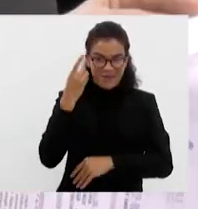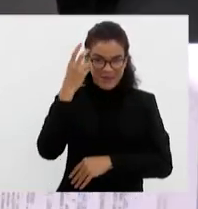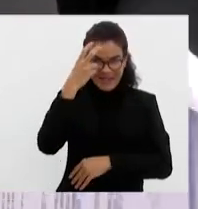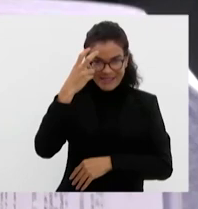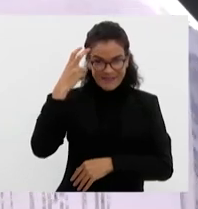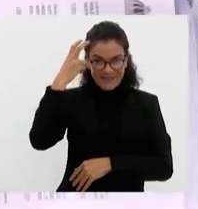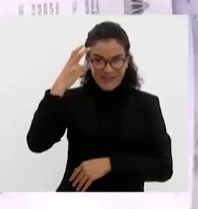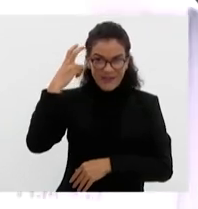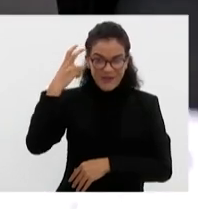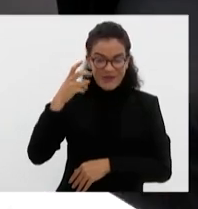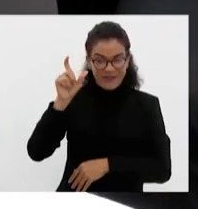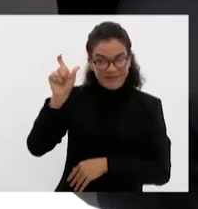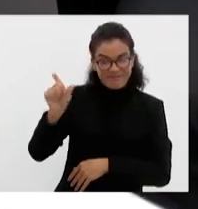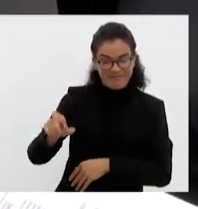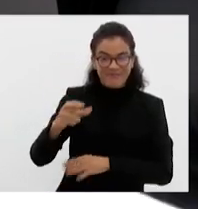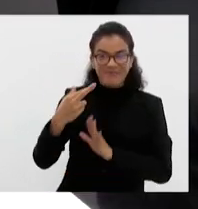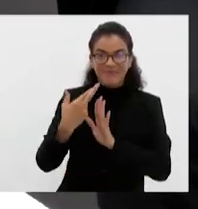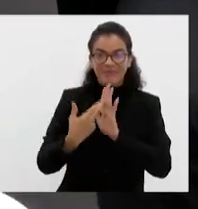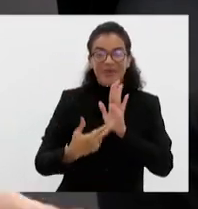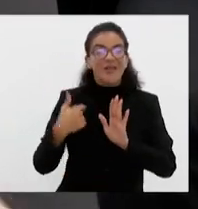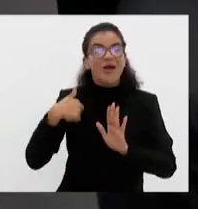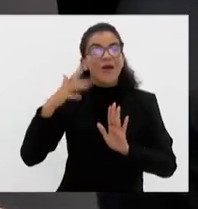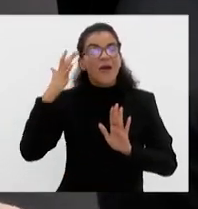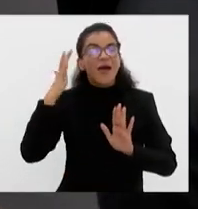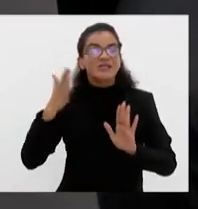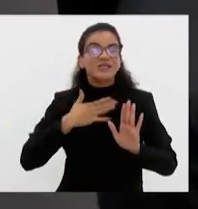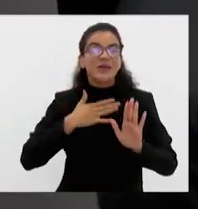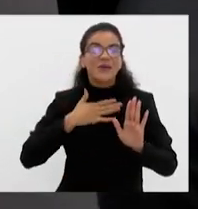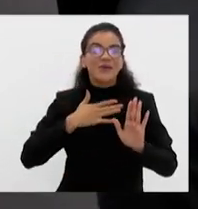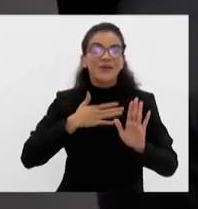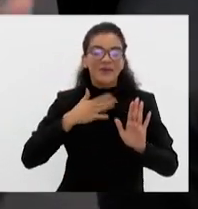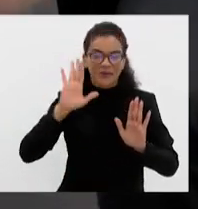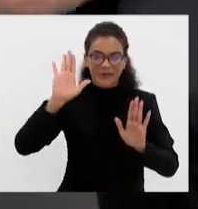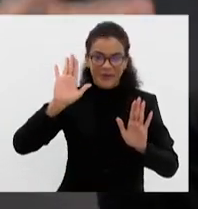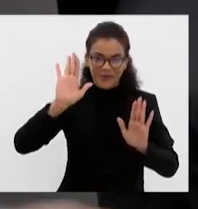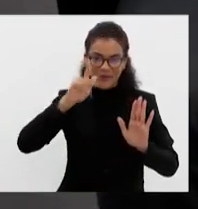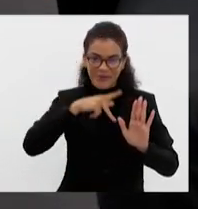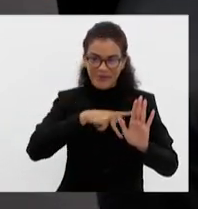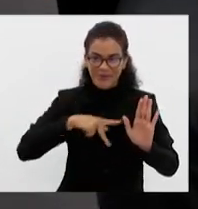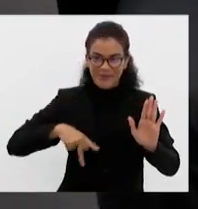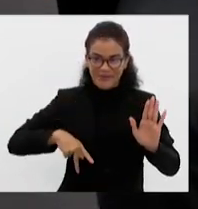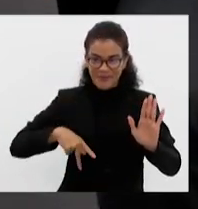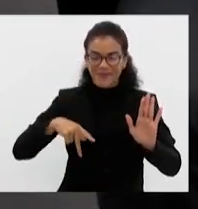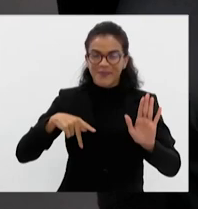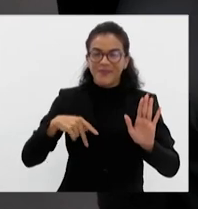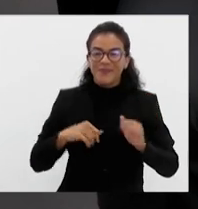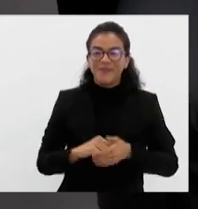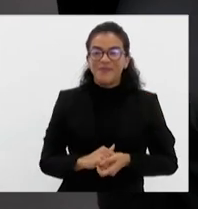relatora. Não, acho que sou eu o relator, deputado Paulo. Então, sou eu. O deputado Amorim